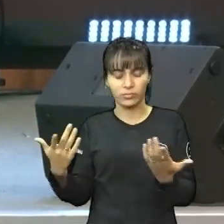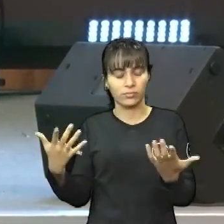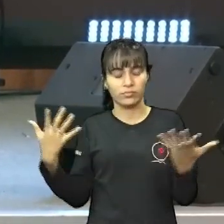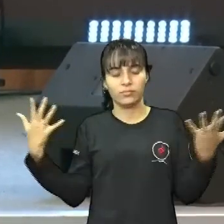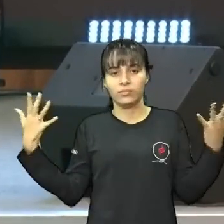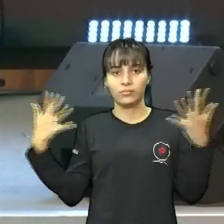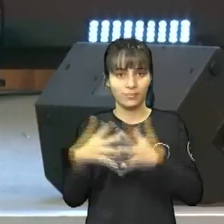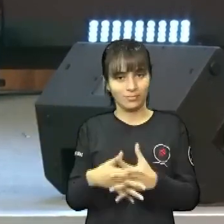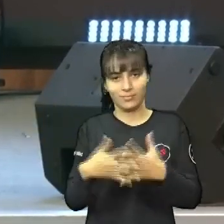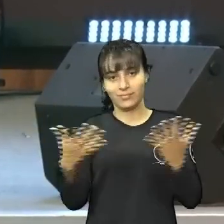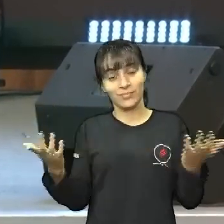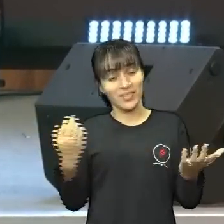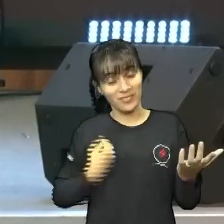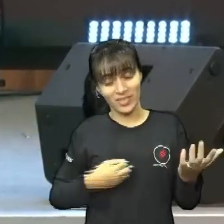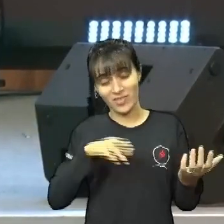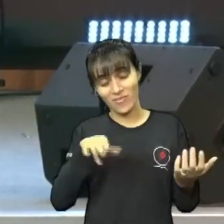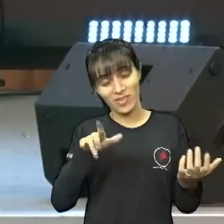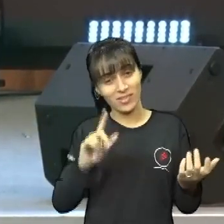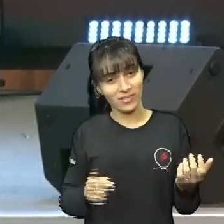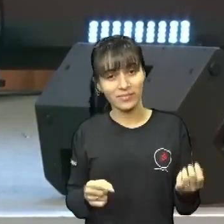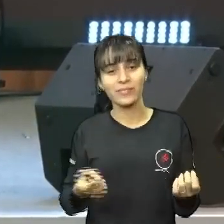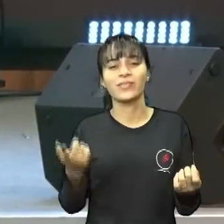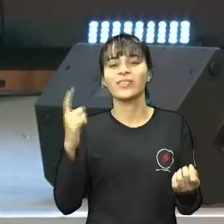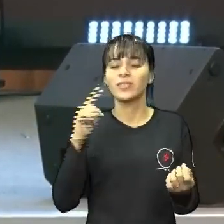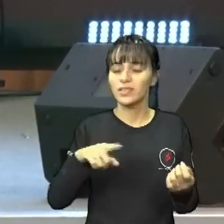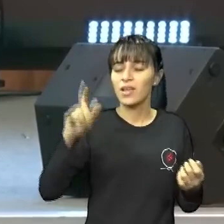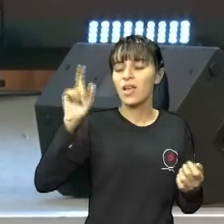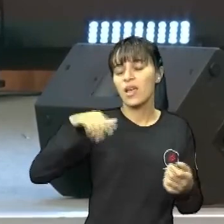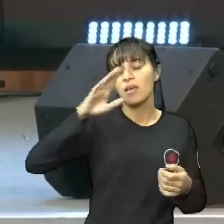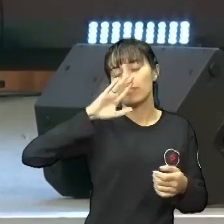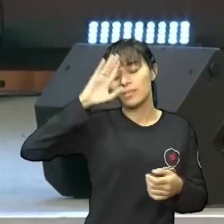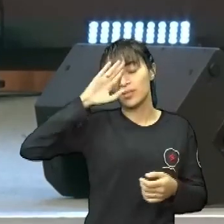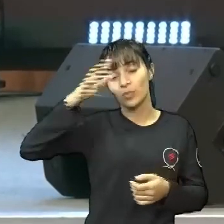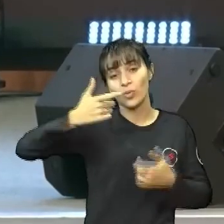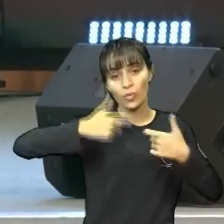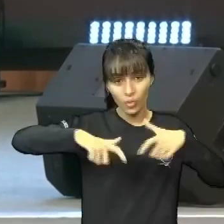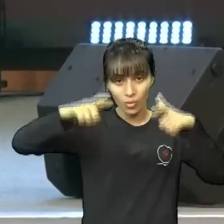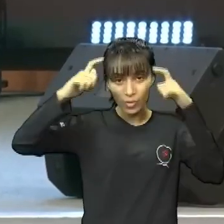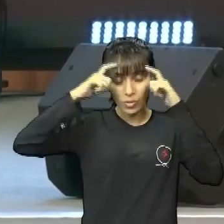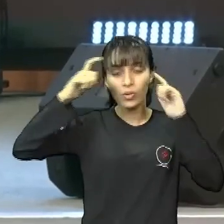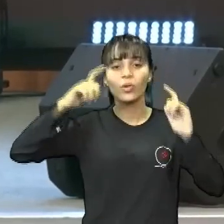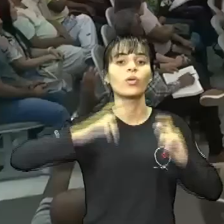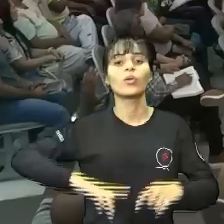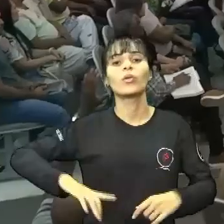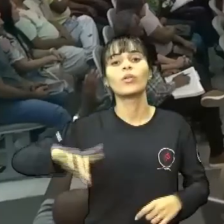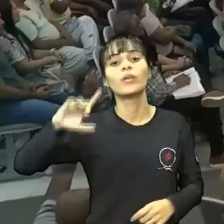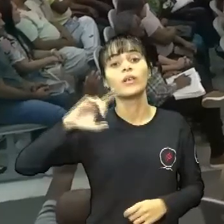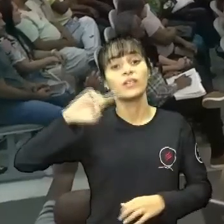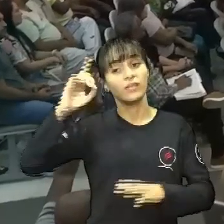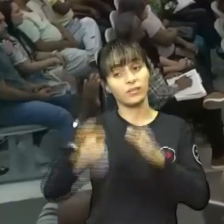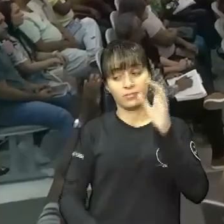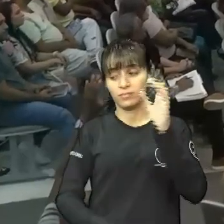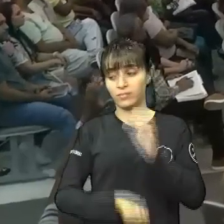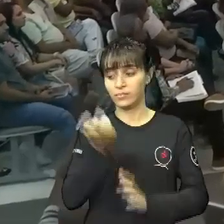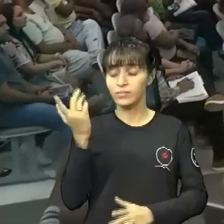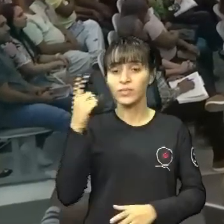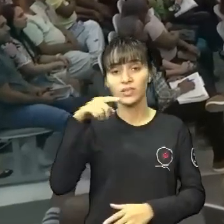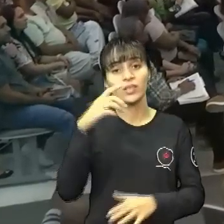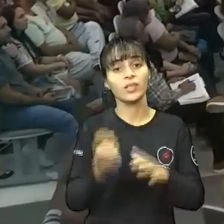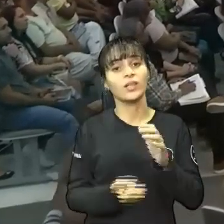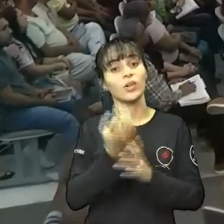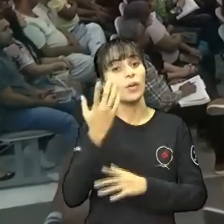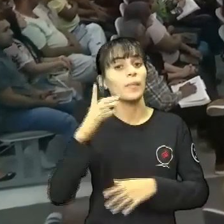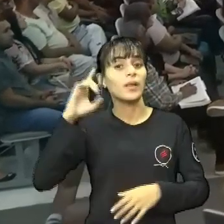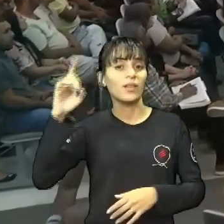só que a vida é nessa não você é a coroa da criação de você é uma pessoa criada por Deus e você não tá aqui